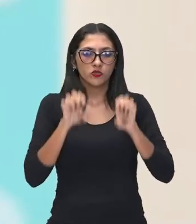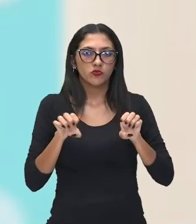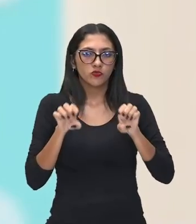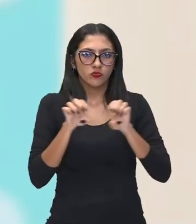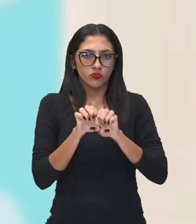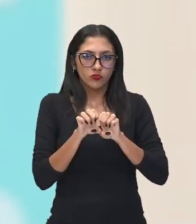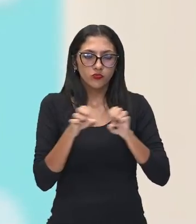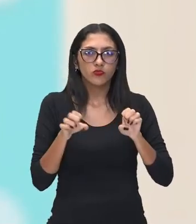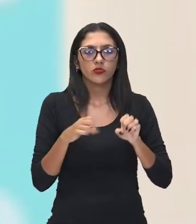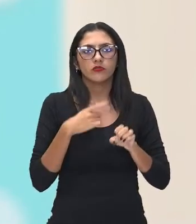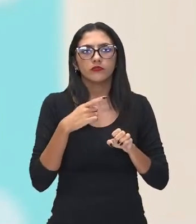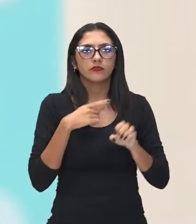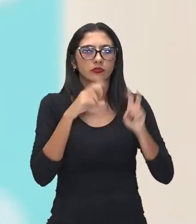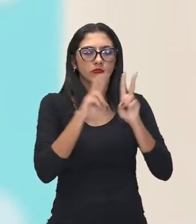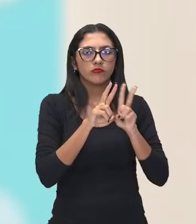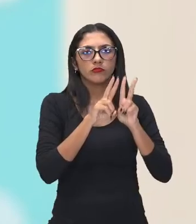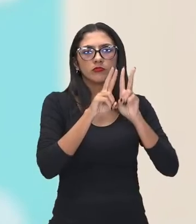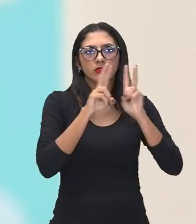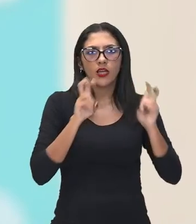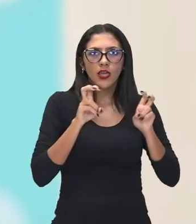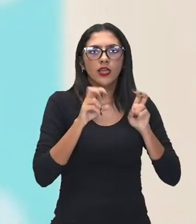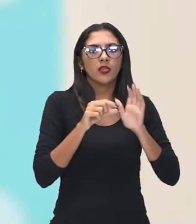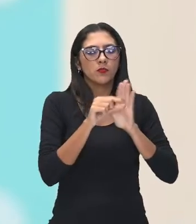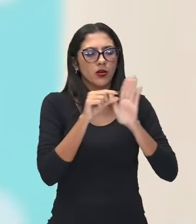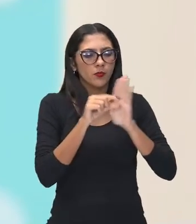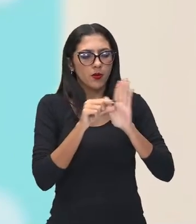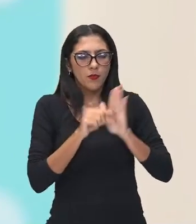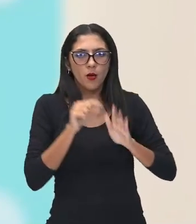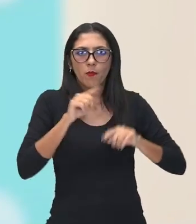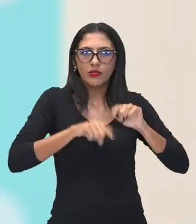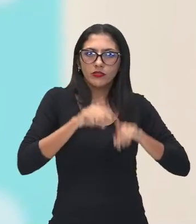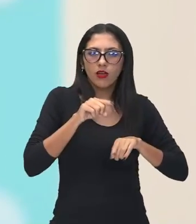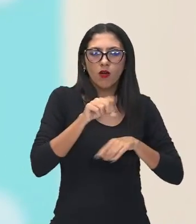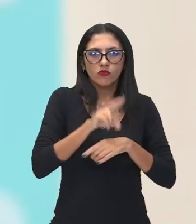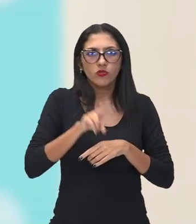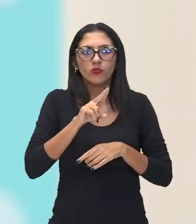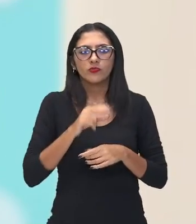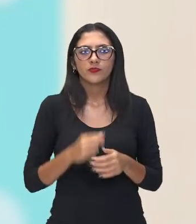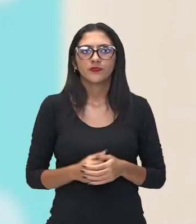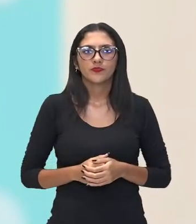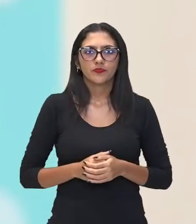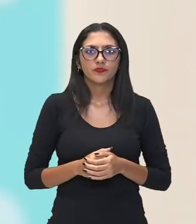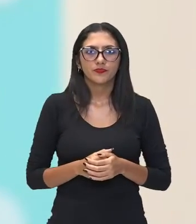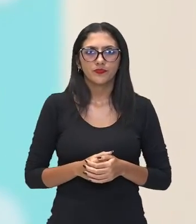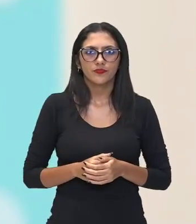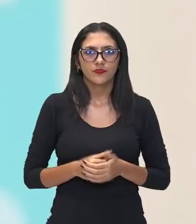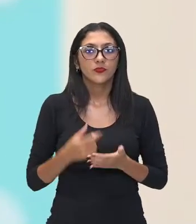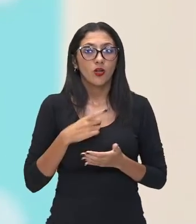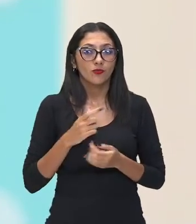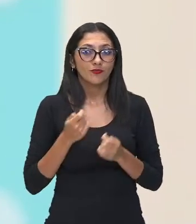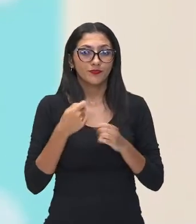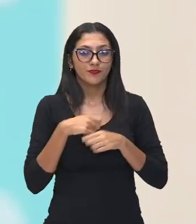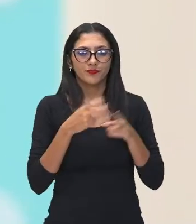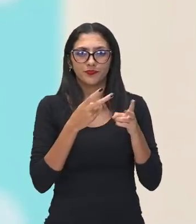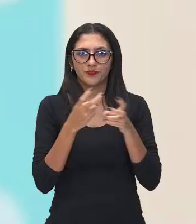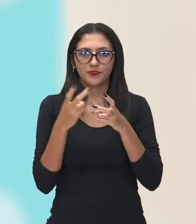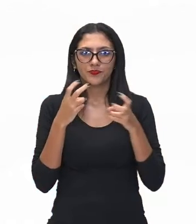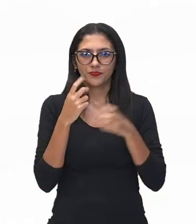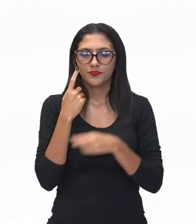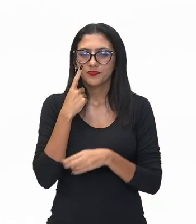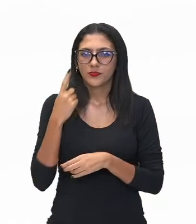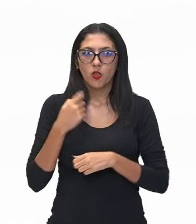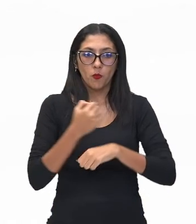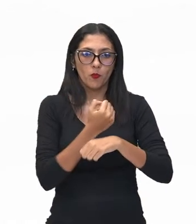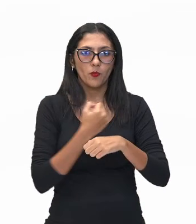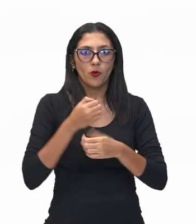um título, né, os ingredientes, como vocês vão poder ver aqui na receita do bolo de